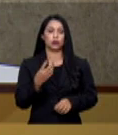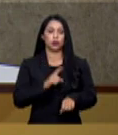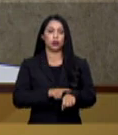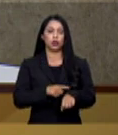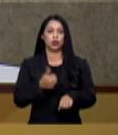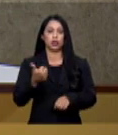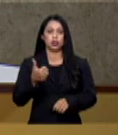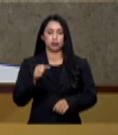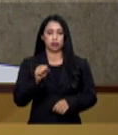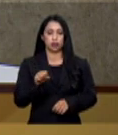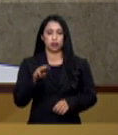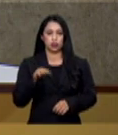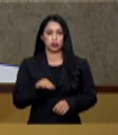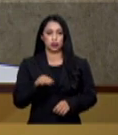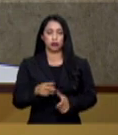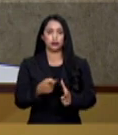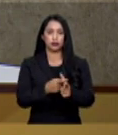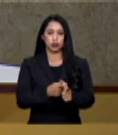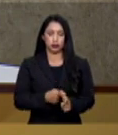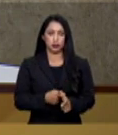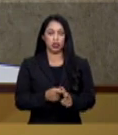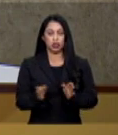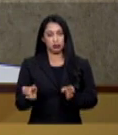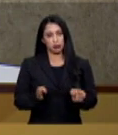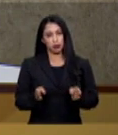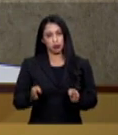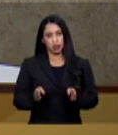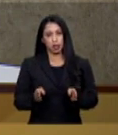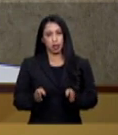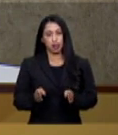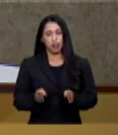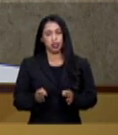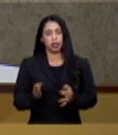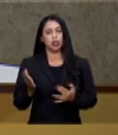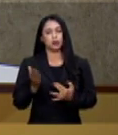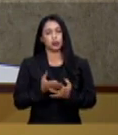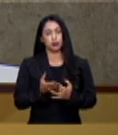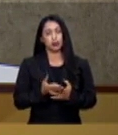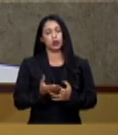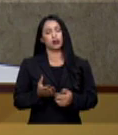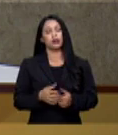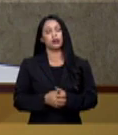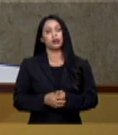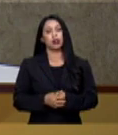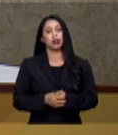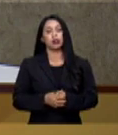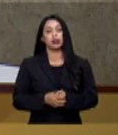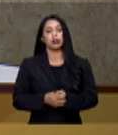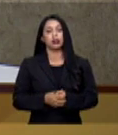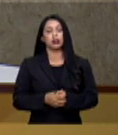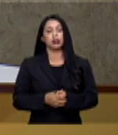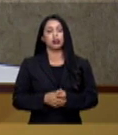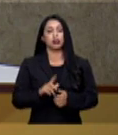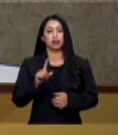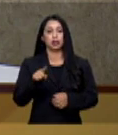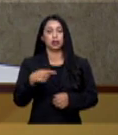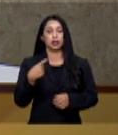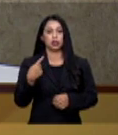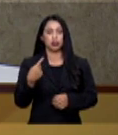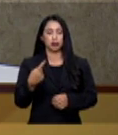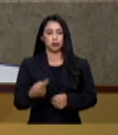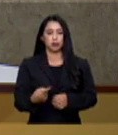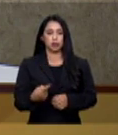4h18, vou suspender a sessão pelo tempo regimental e passo a presidência para a